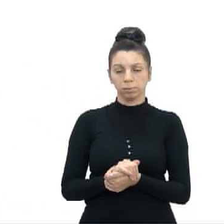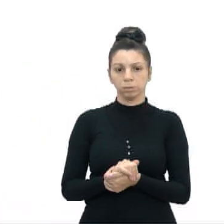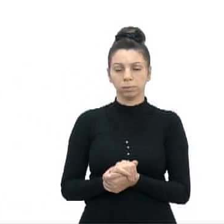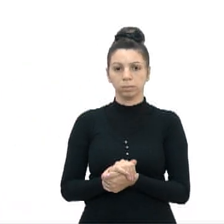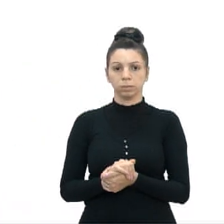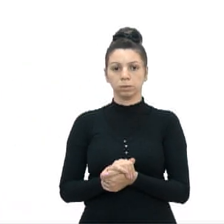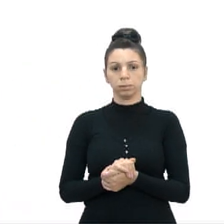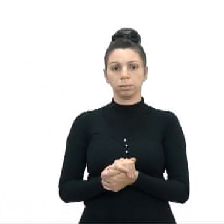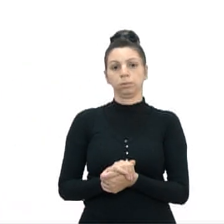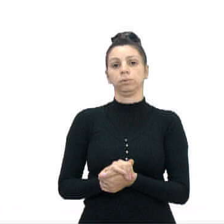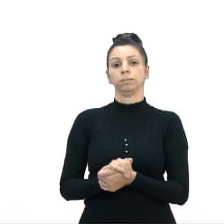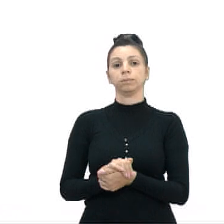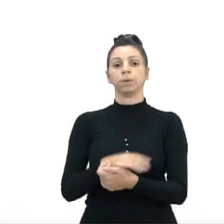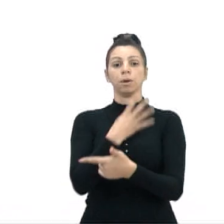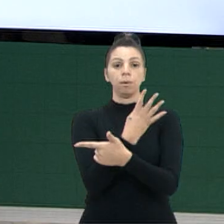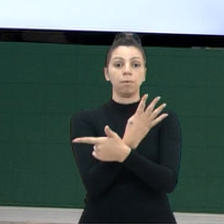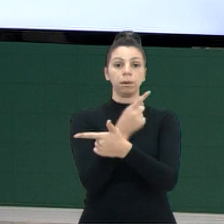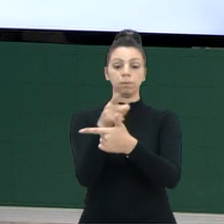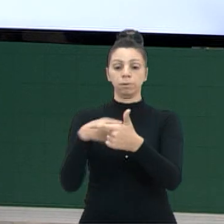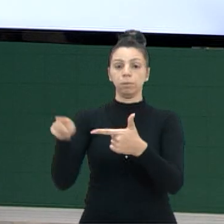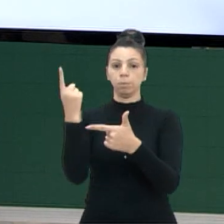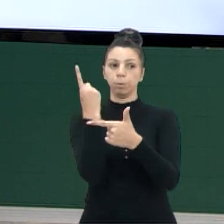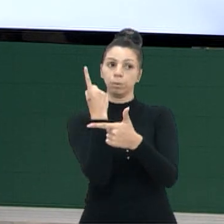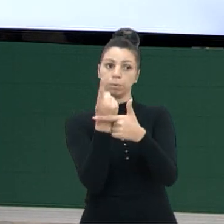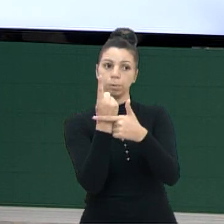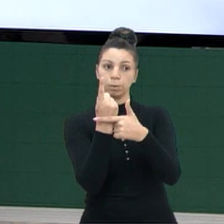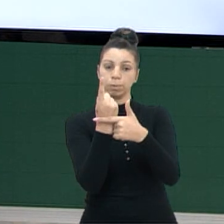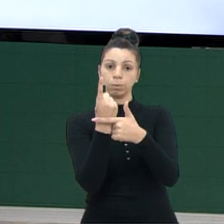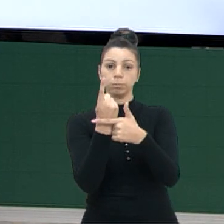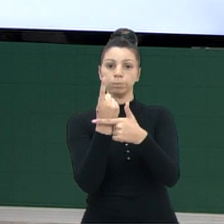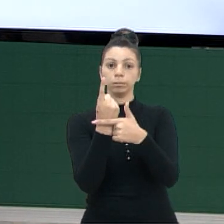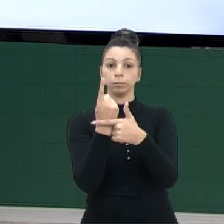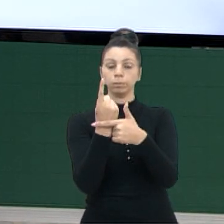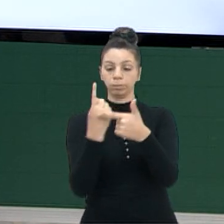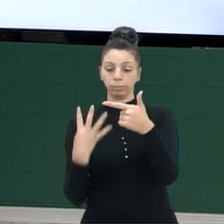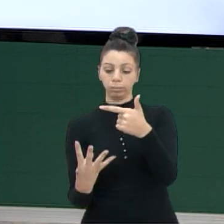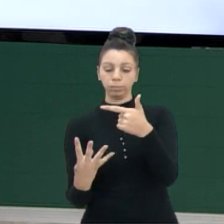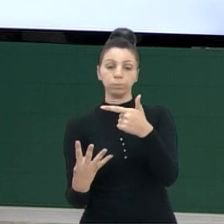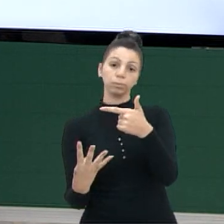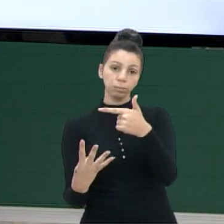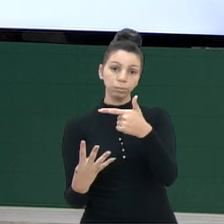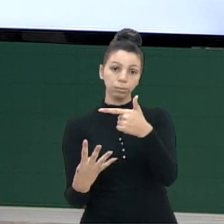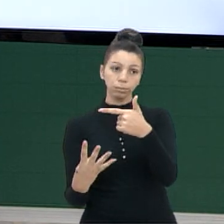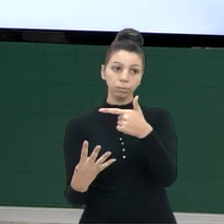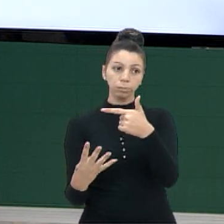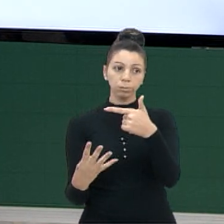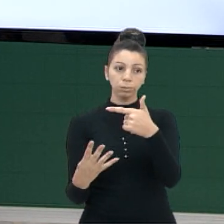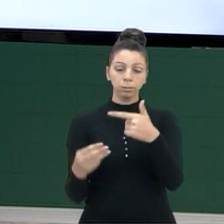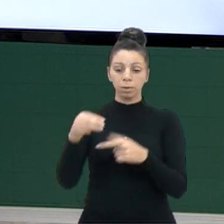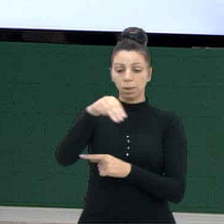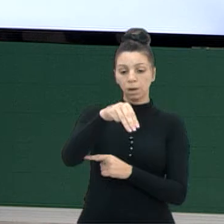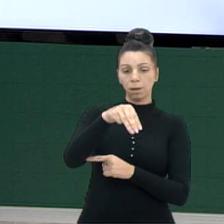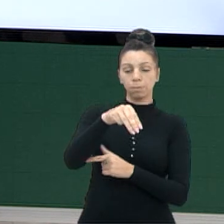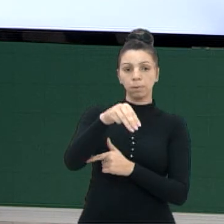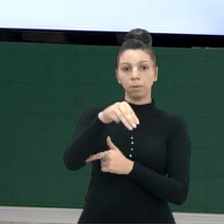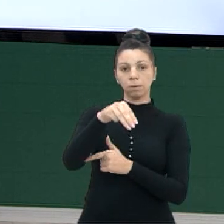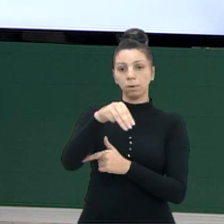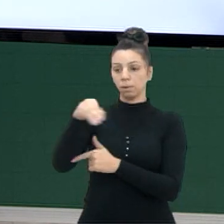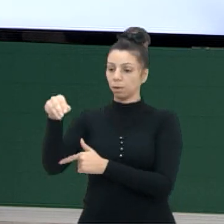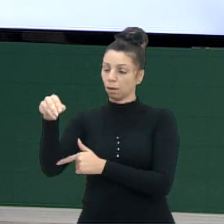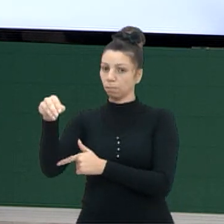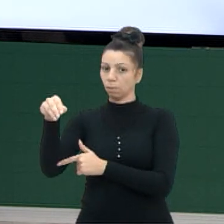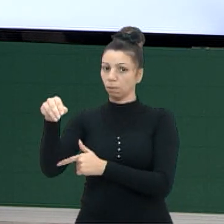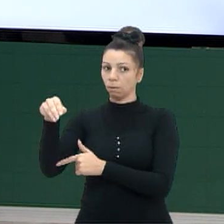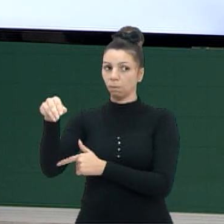que está aqui na frente do m, mas não aparece, 4 divididos por 1, 4. M divididos por m, como é 1